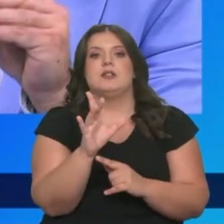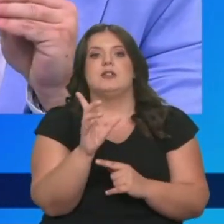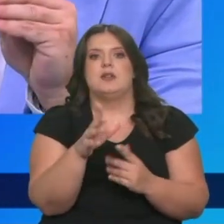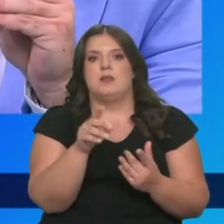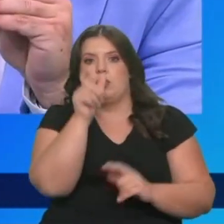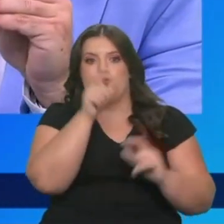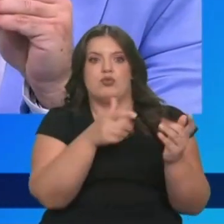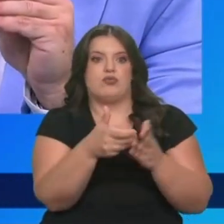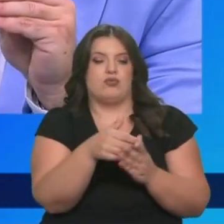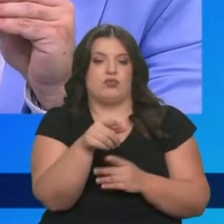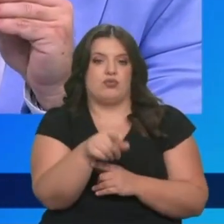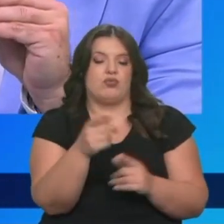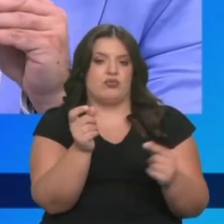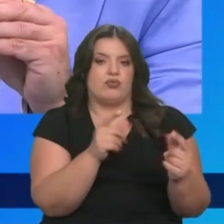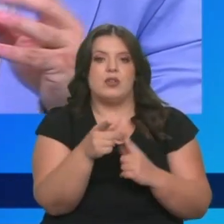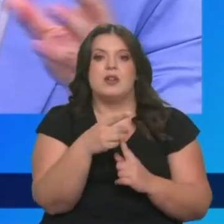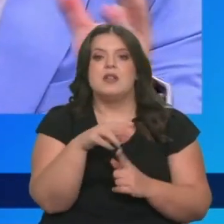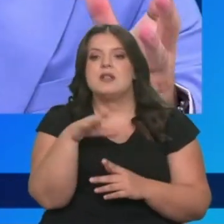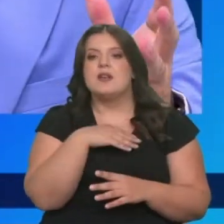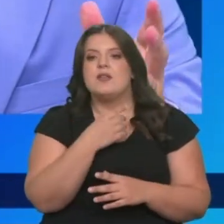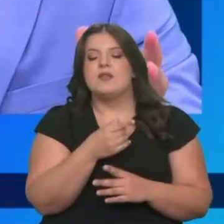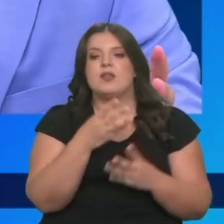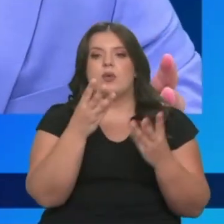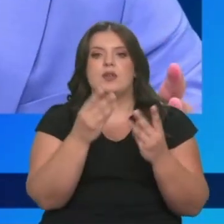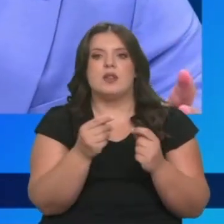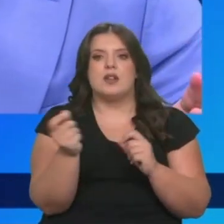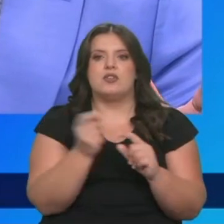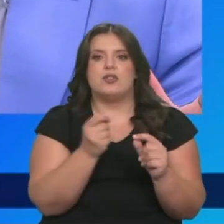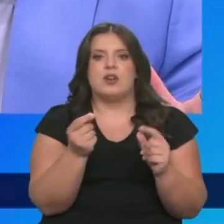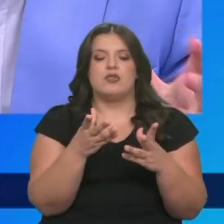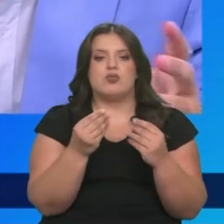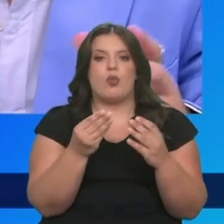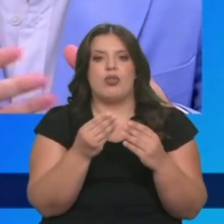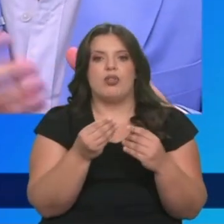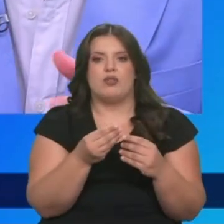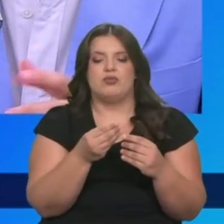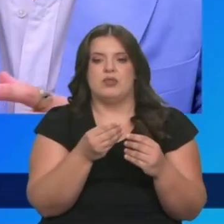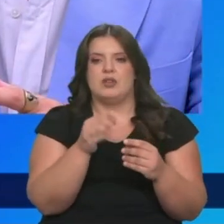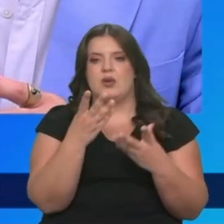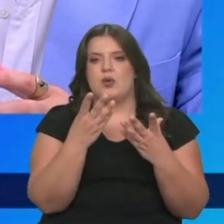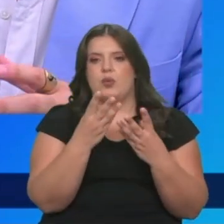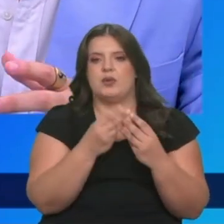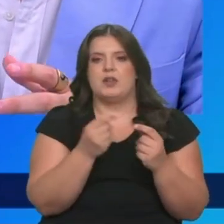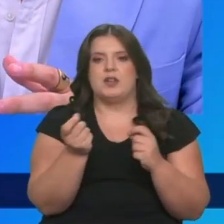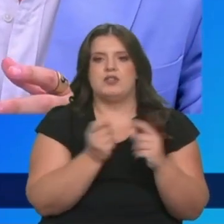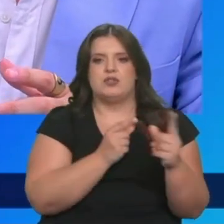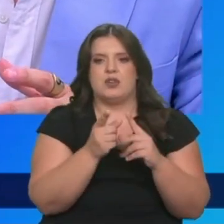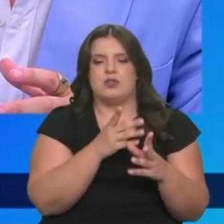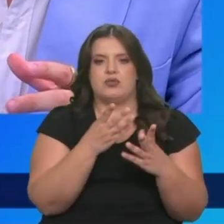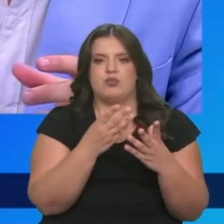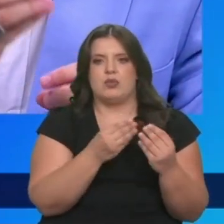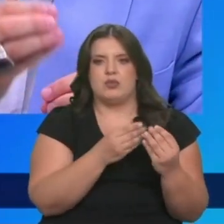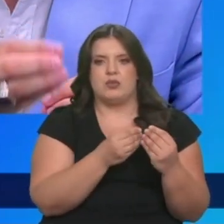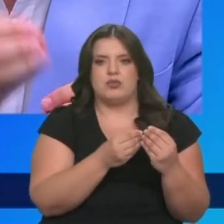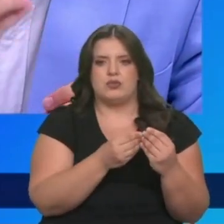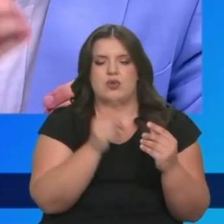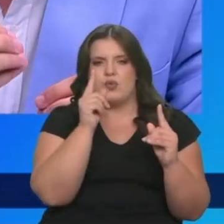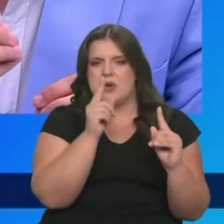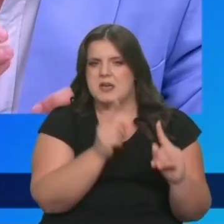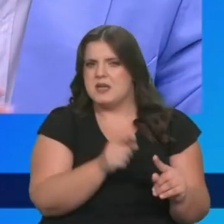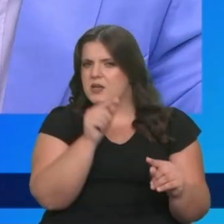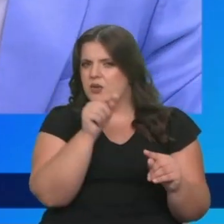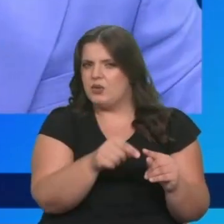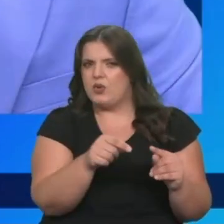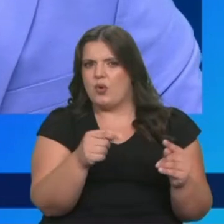astrónomos, galáxias muito brilhantes quer dizer que têm uma grande quantidade de estrelas. Se tem uma grande quantidade de estrelas, logo no início do